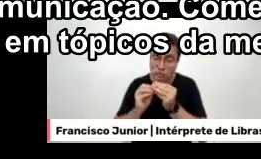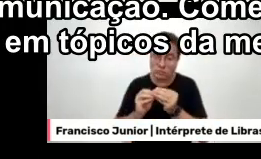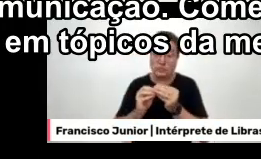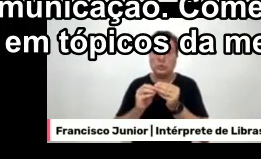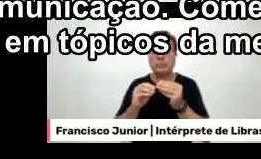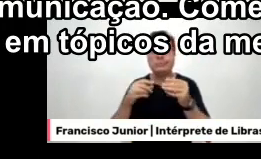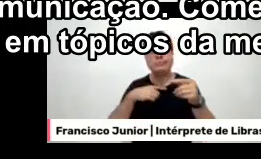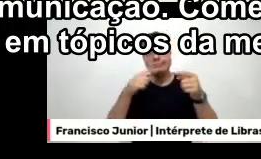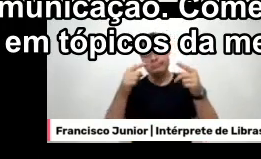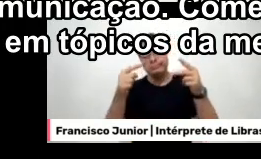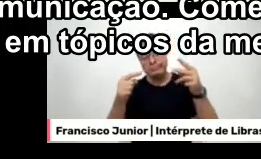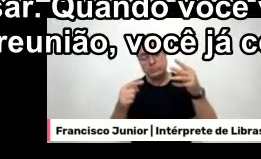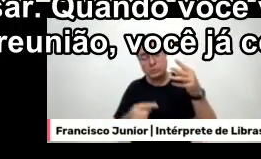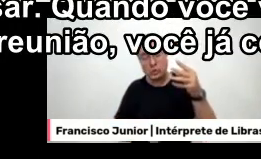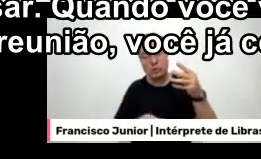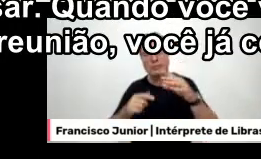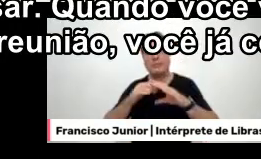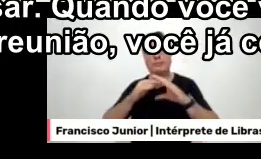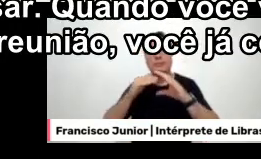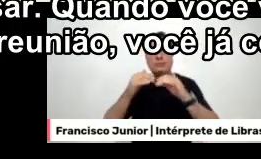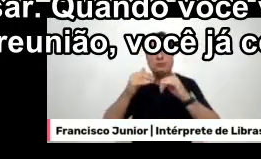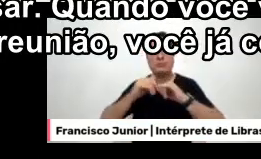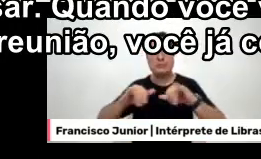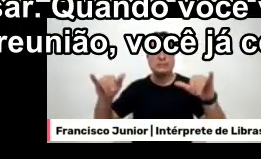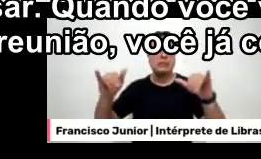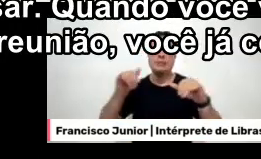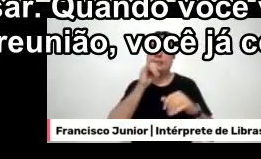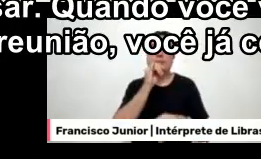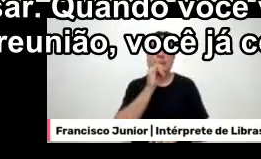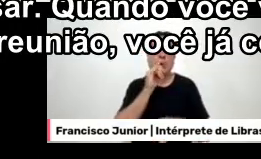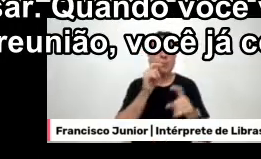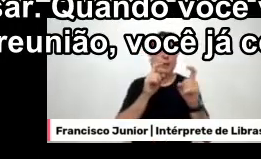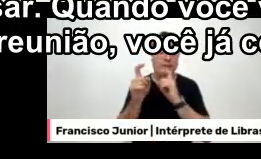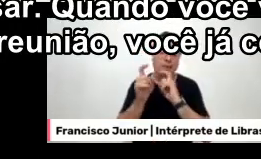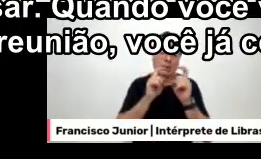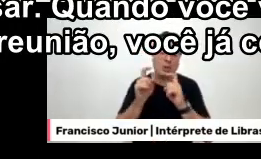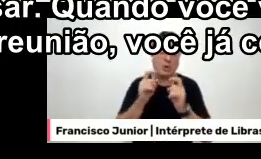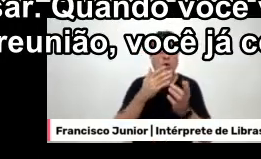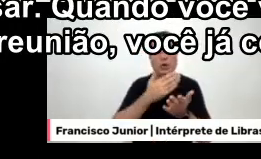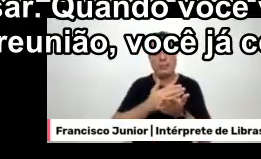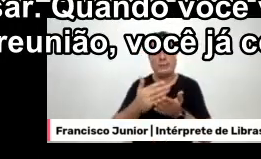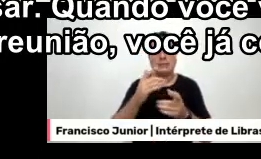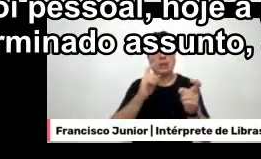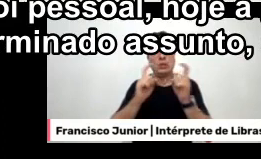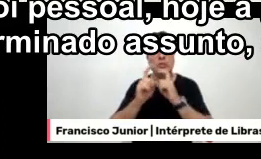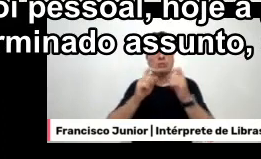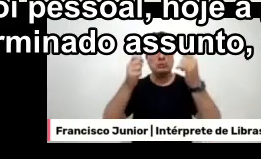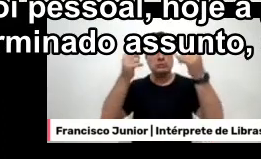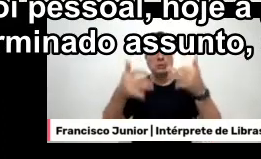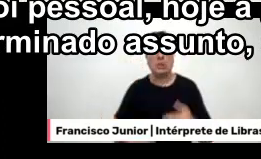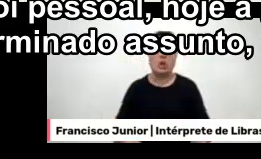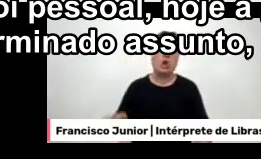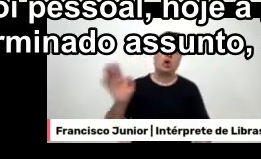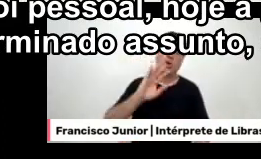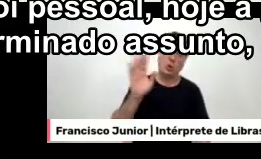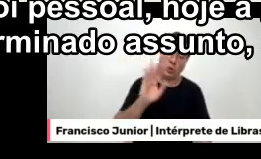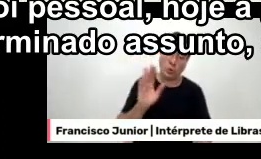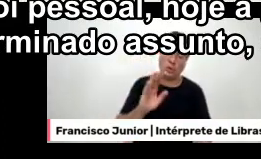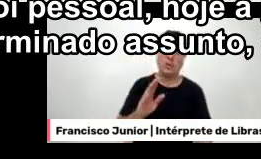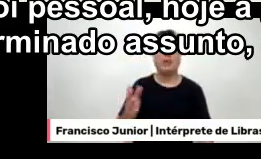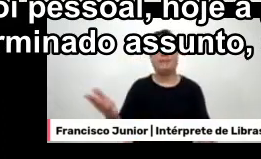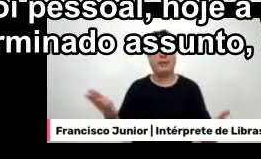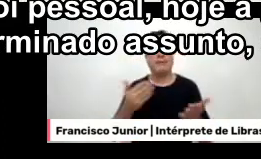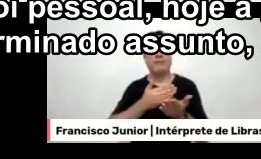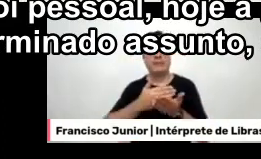da mensagem que você pretende passar. Quando você vai passar, por exemplo, uma reunião, você já começa a reunião falando: oi, pessoal, hoje a gente vai